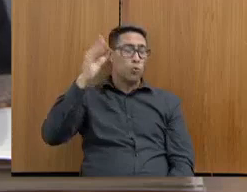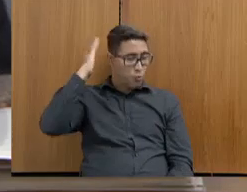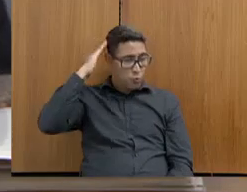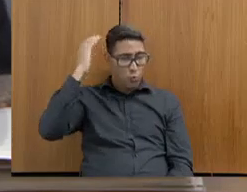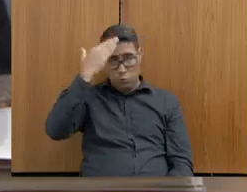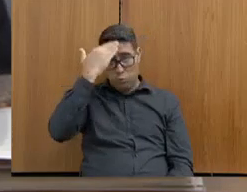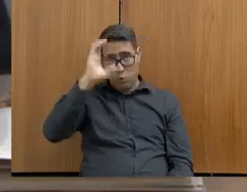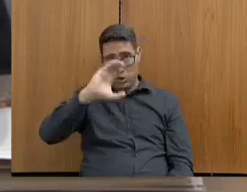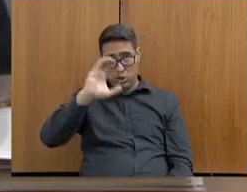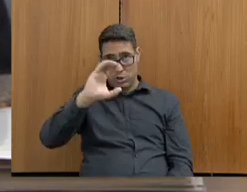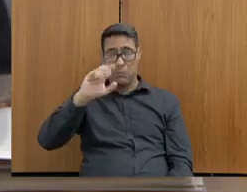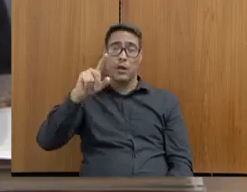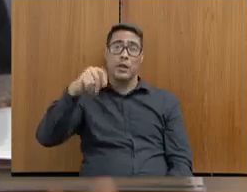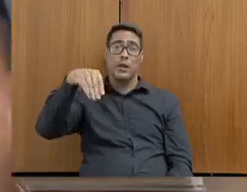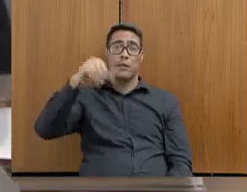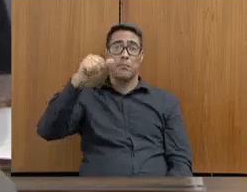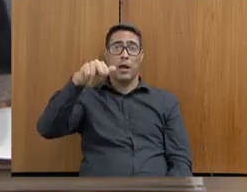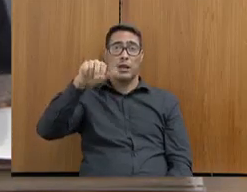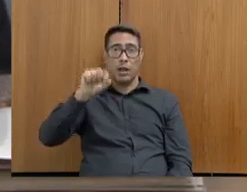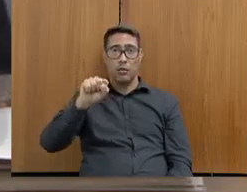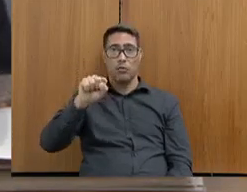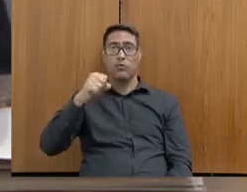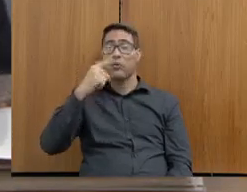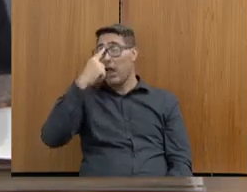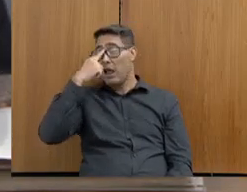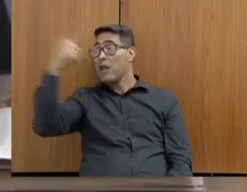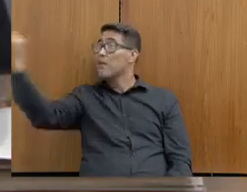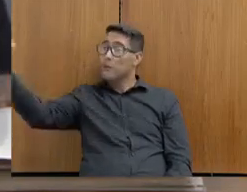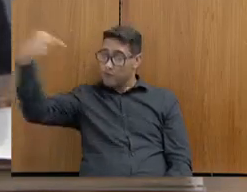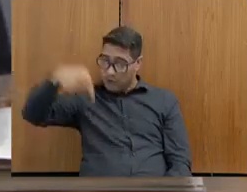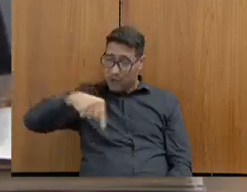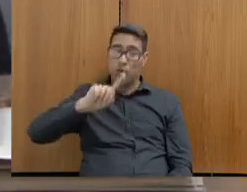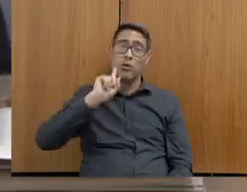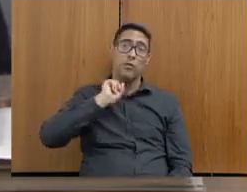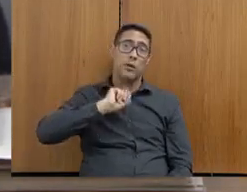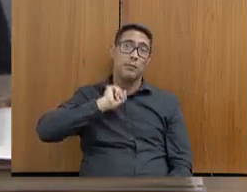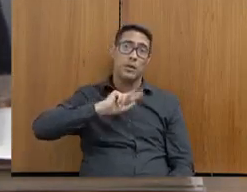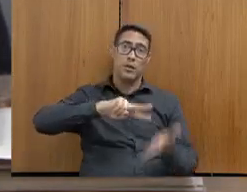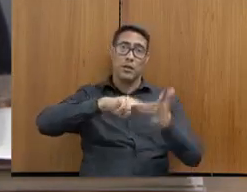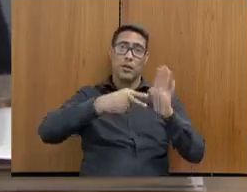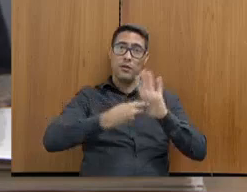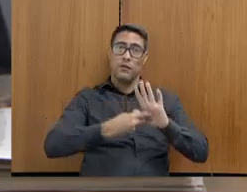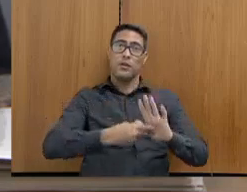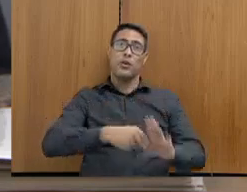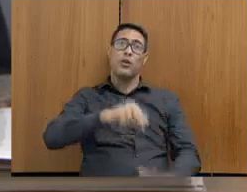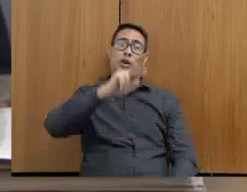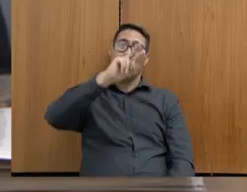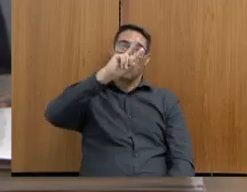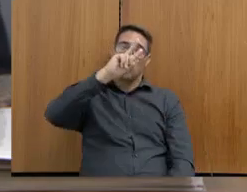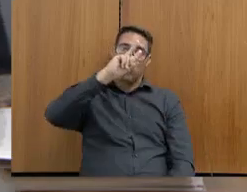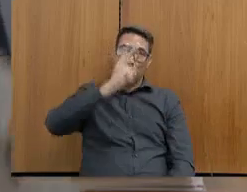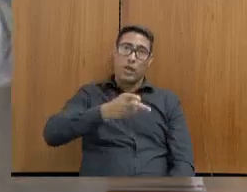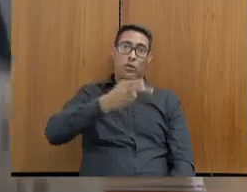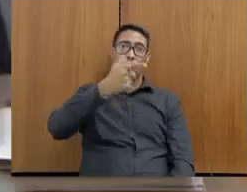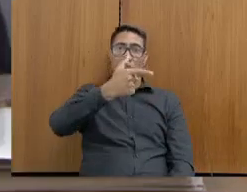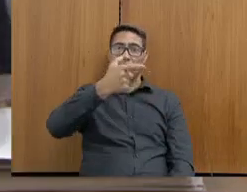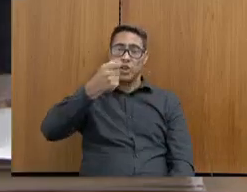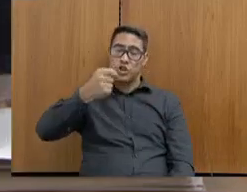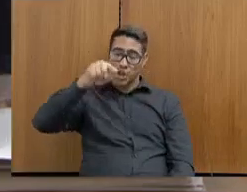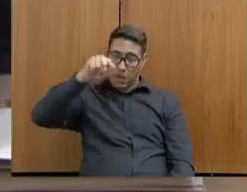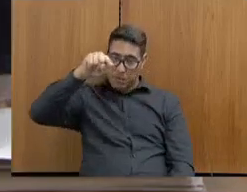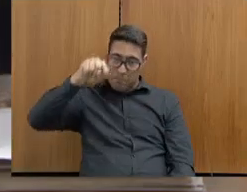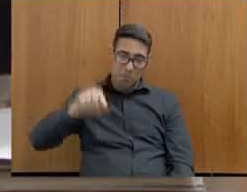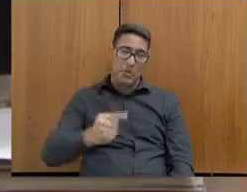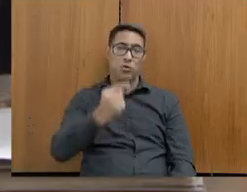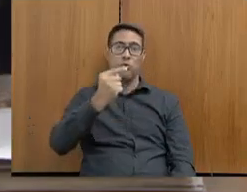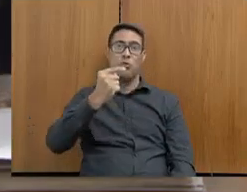o Aécio deu esse incentivo elas vieram para Minas isso significa mais de 220 mil veículos comprados em Minas